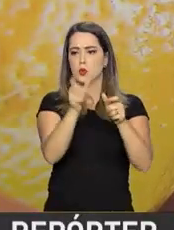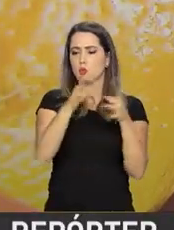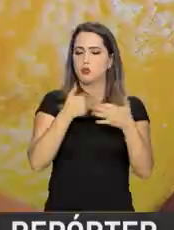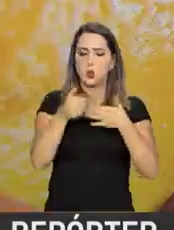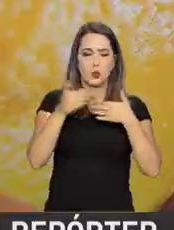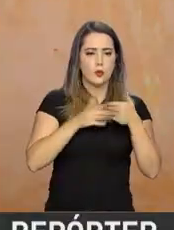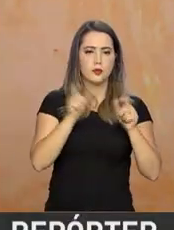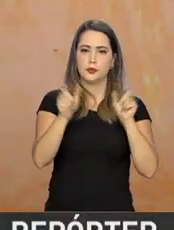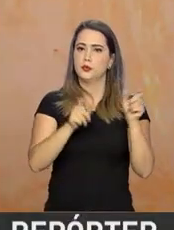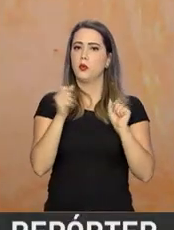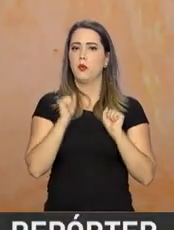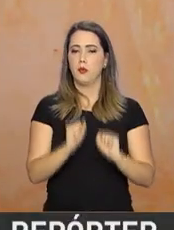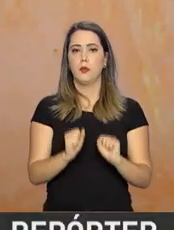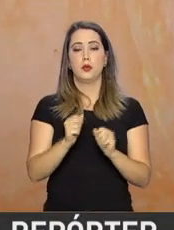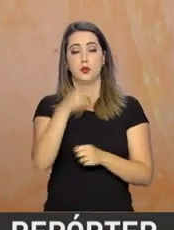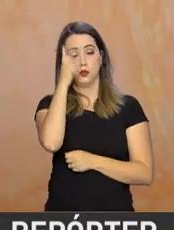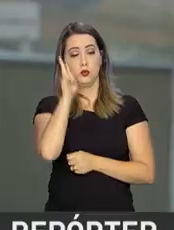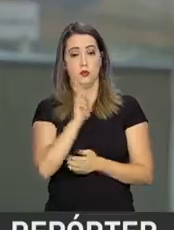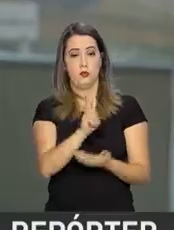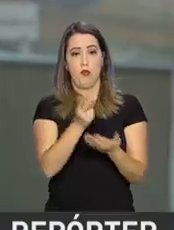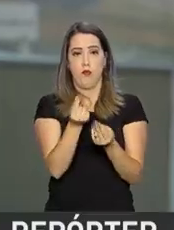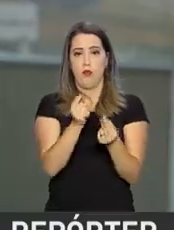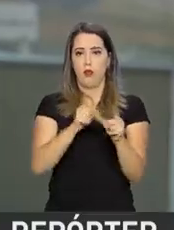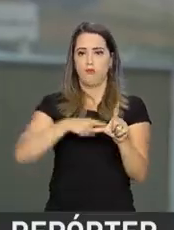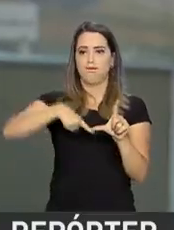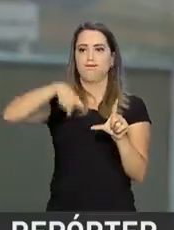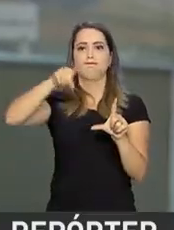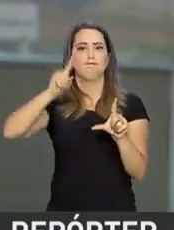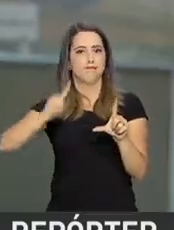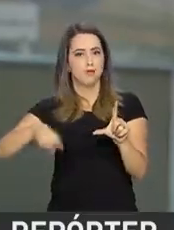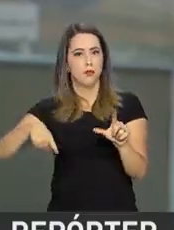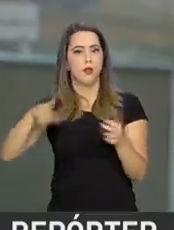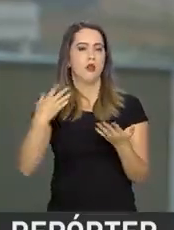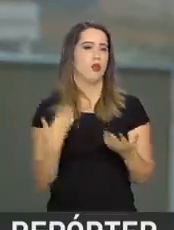comerciante atacadista e até ao consumidor final. A gente não pode